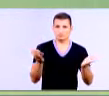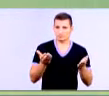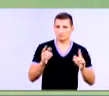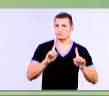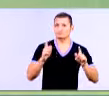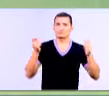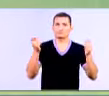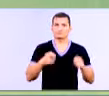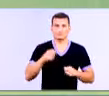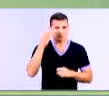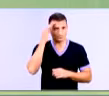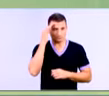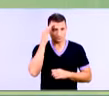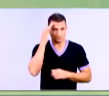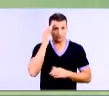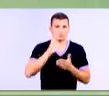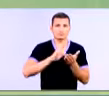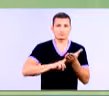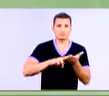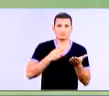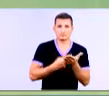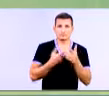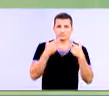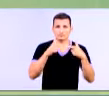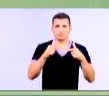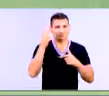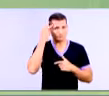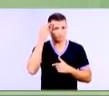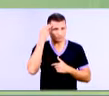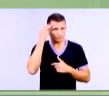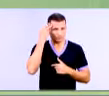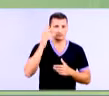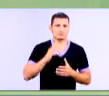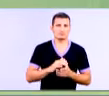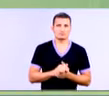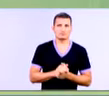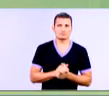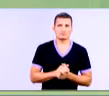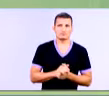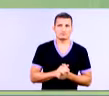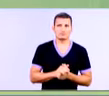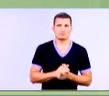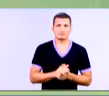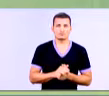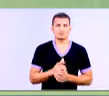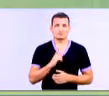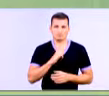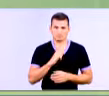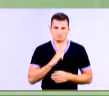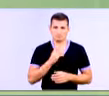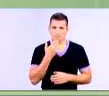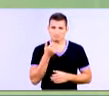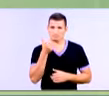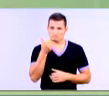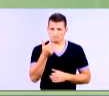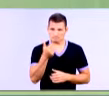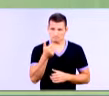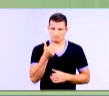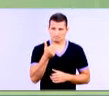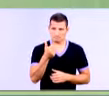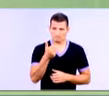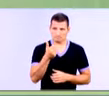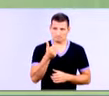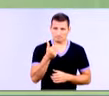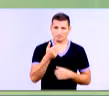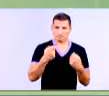entender e interpretar a linguagem natural, como havia comentado. Para obter melhores resultados, foi necessário